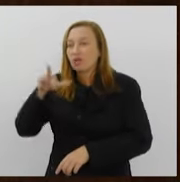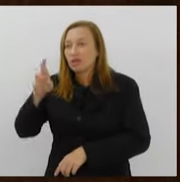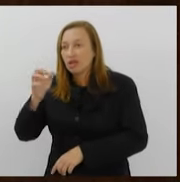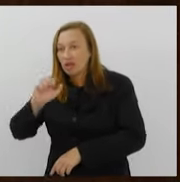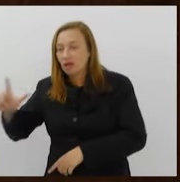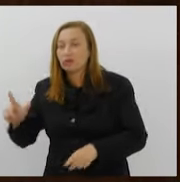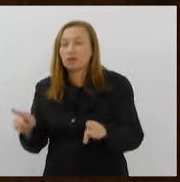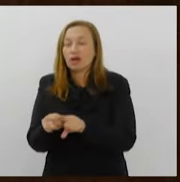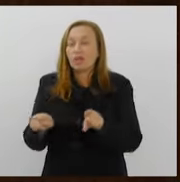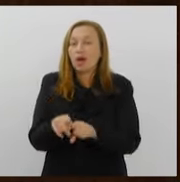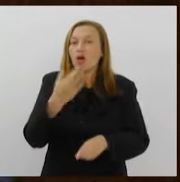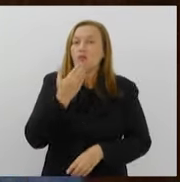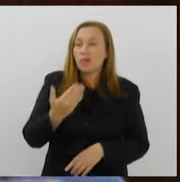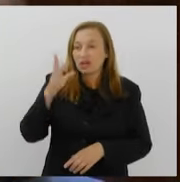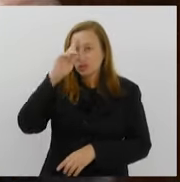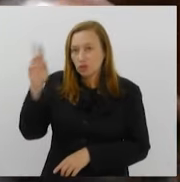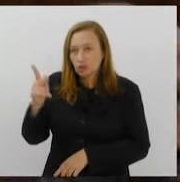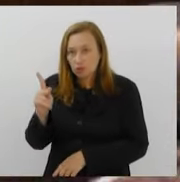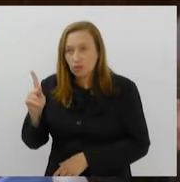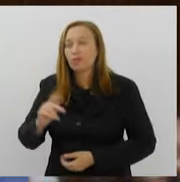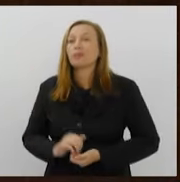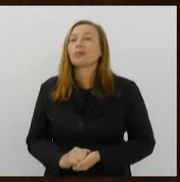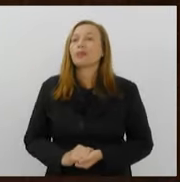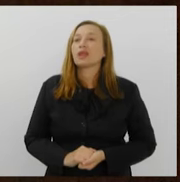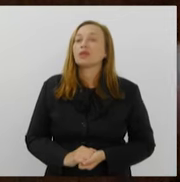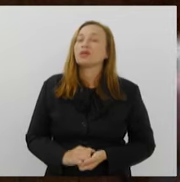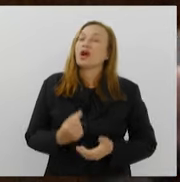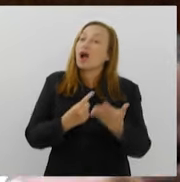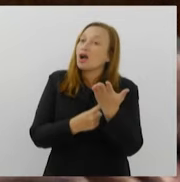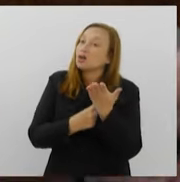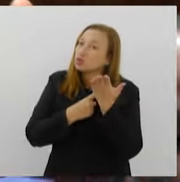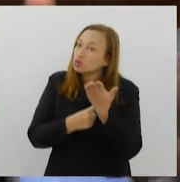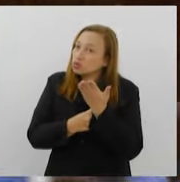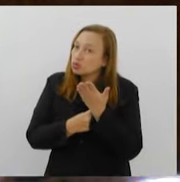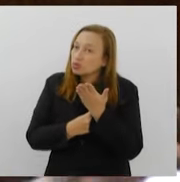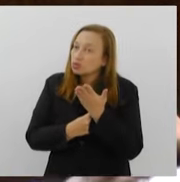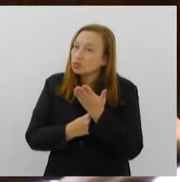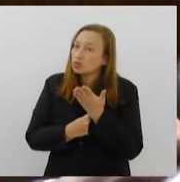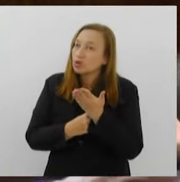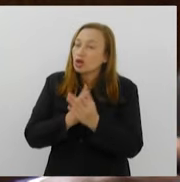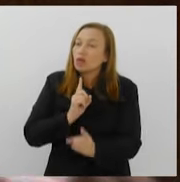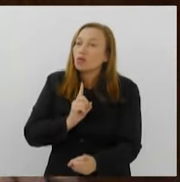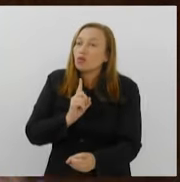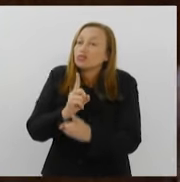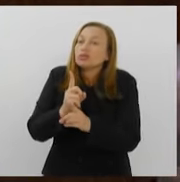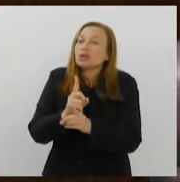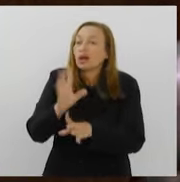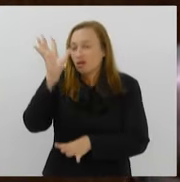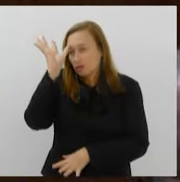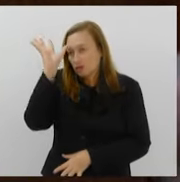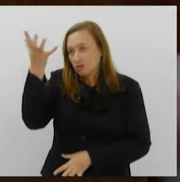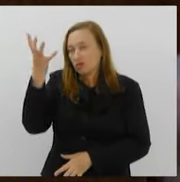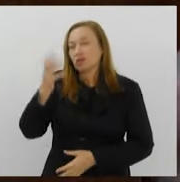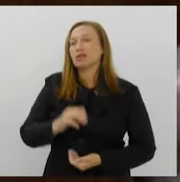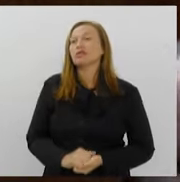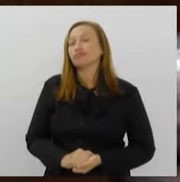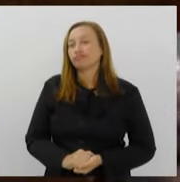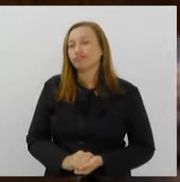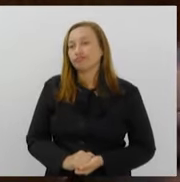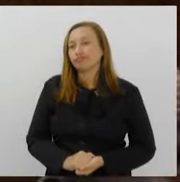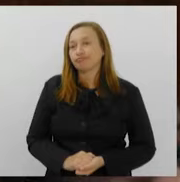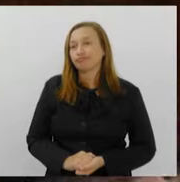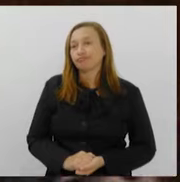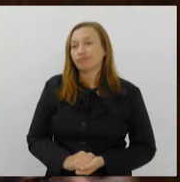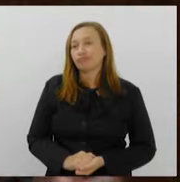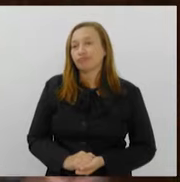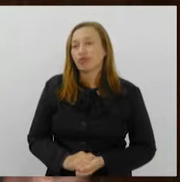senhor que o senhor nos ajude a encontrar uma saída, a encontrarmos uma